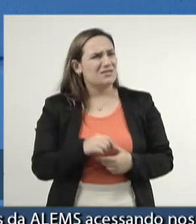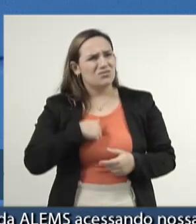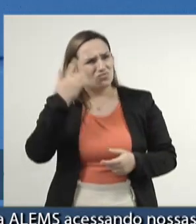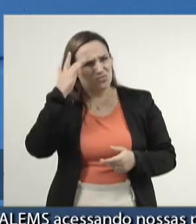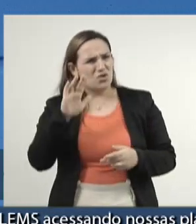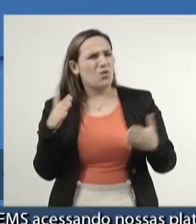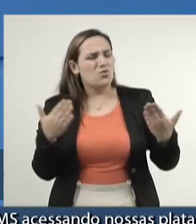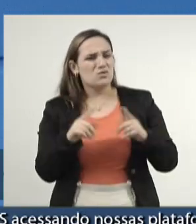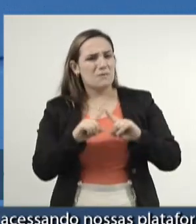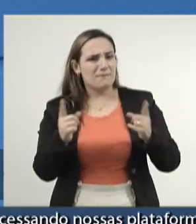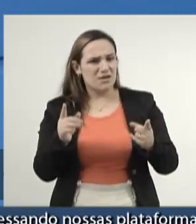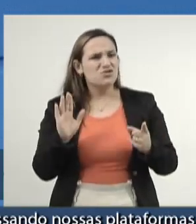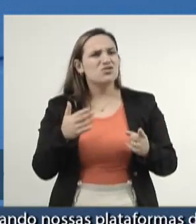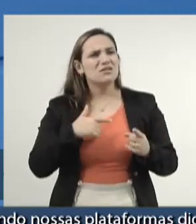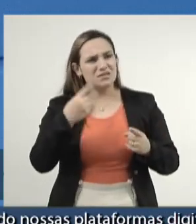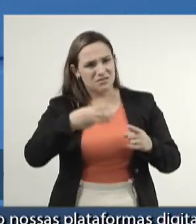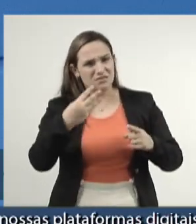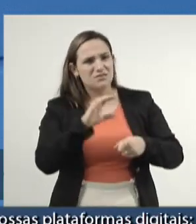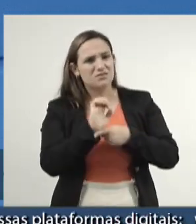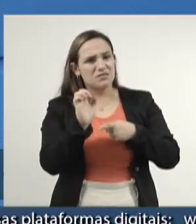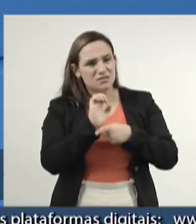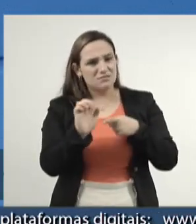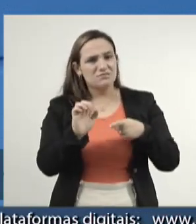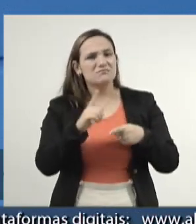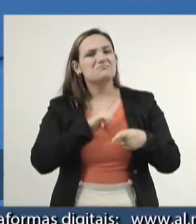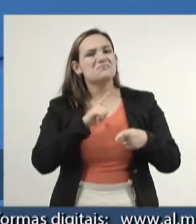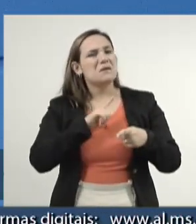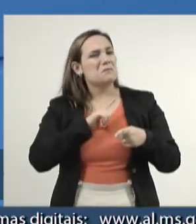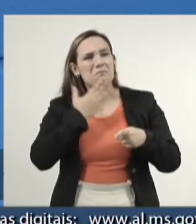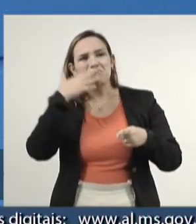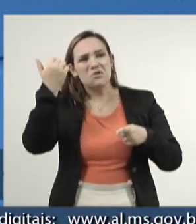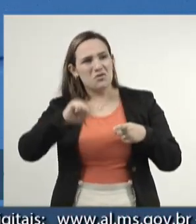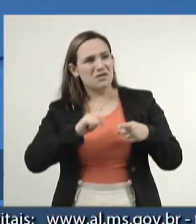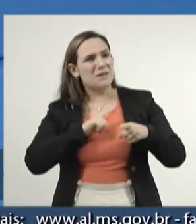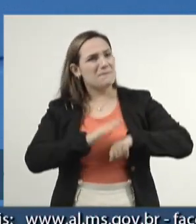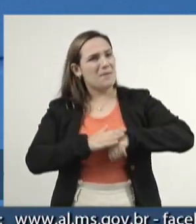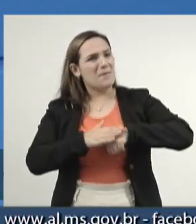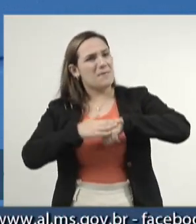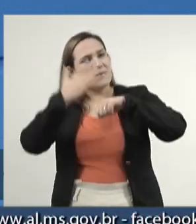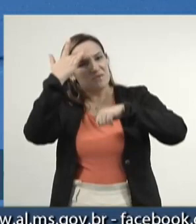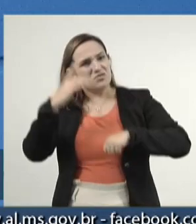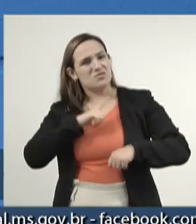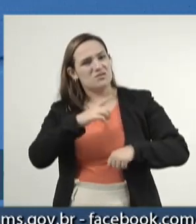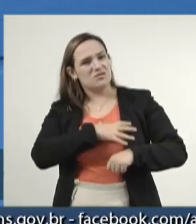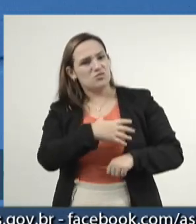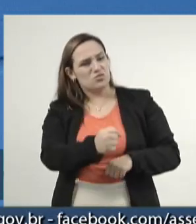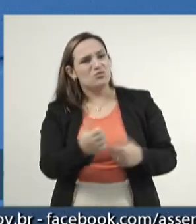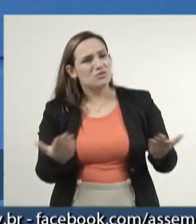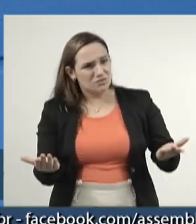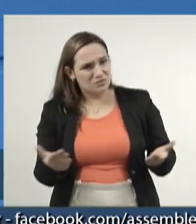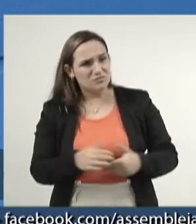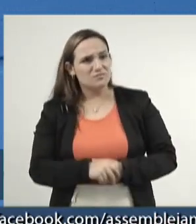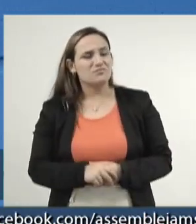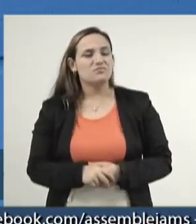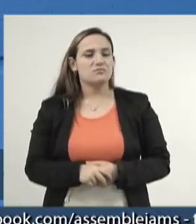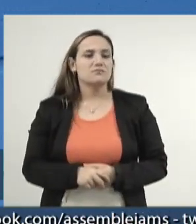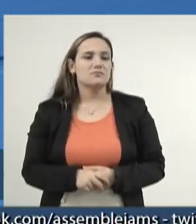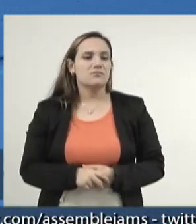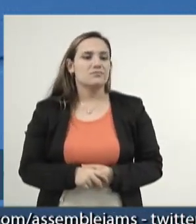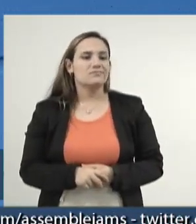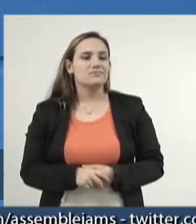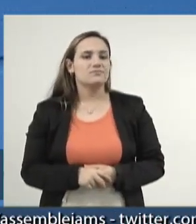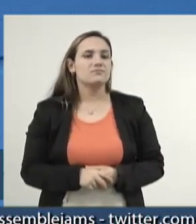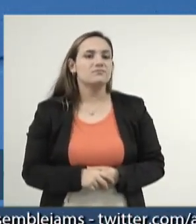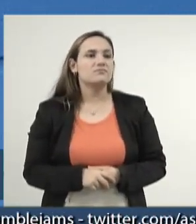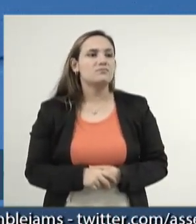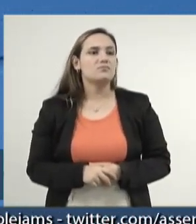mas já se tornou o terceiro estado da federação com o maior índice de pessoas que tiram a sua própria vida. E o